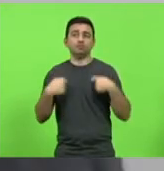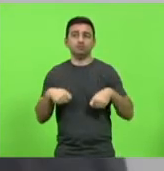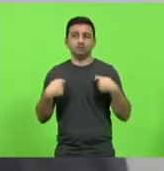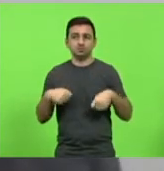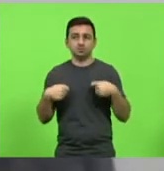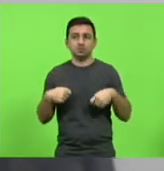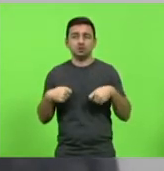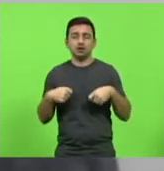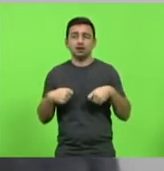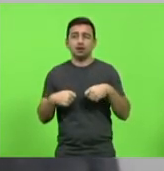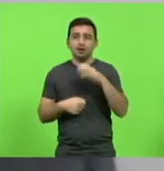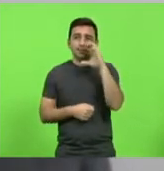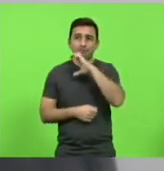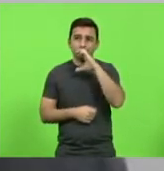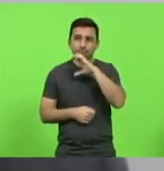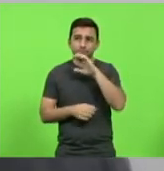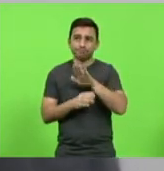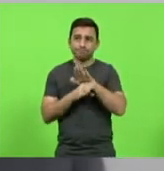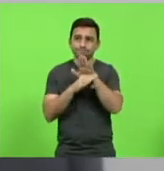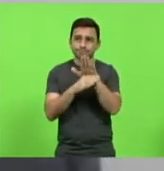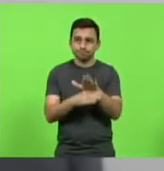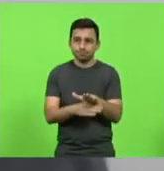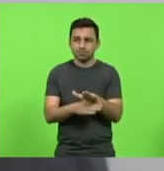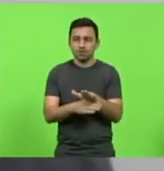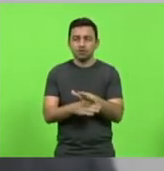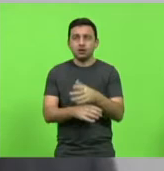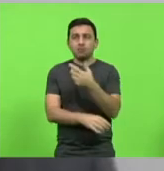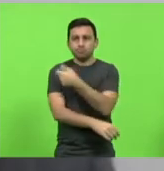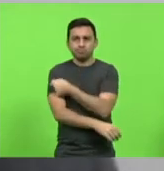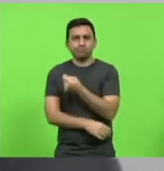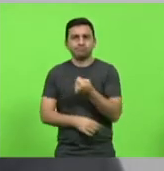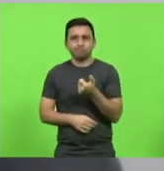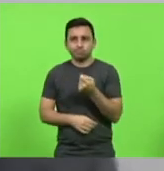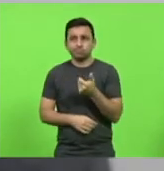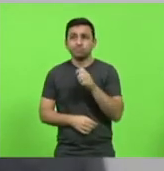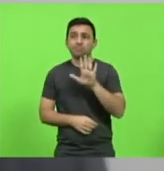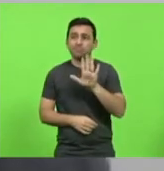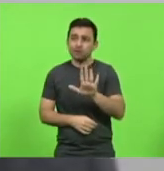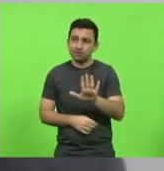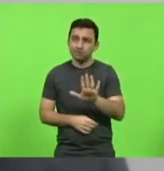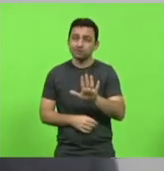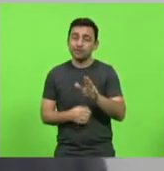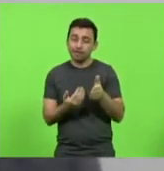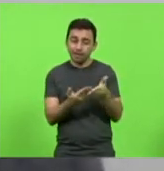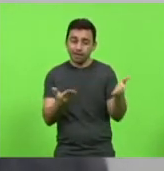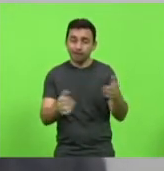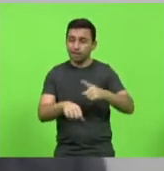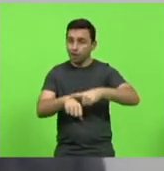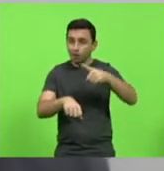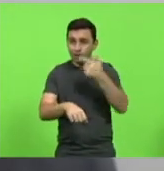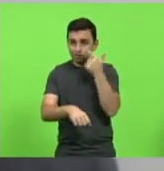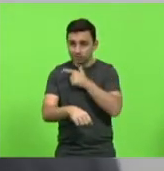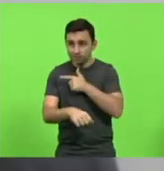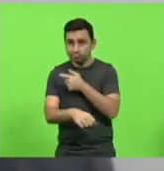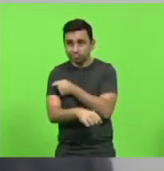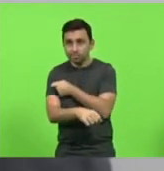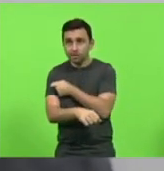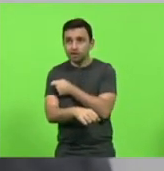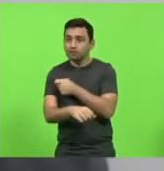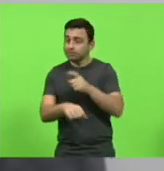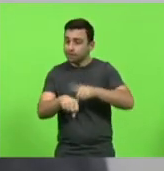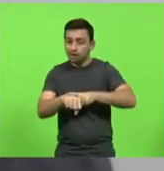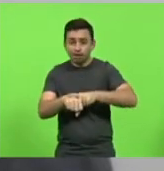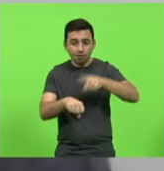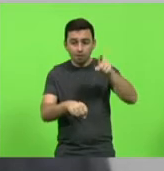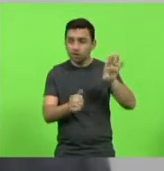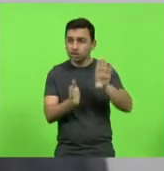mais rápida. As doses são poucas, mas essas poucas, quando recebidas, precisam